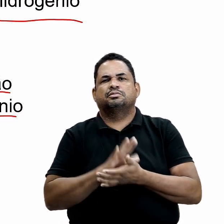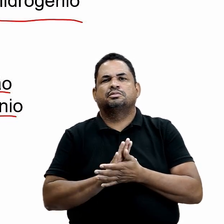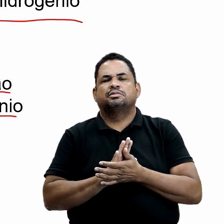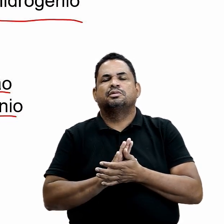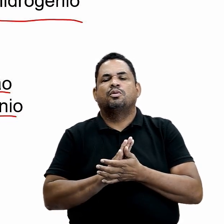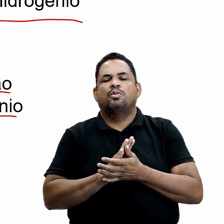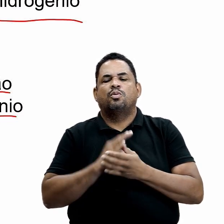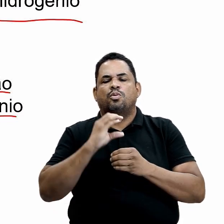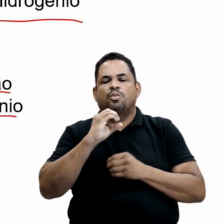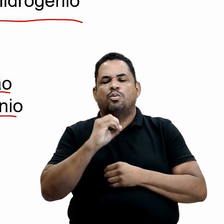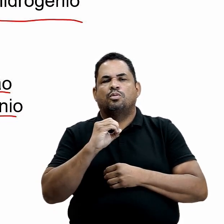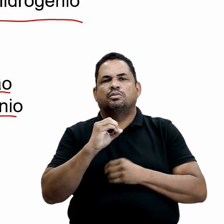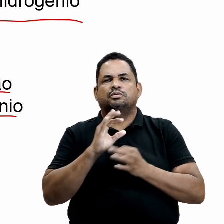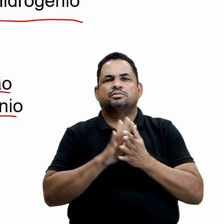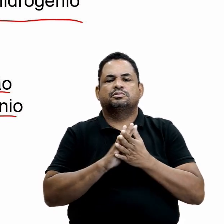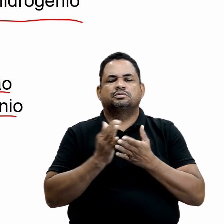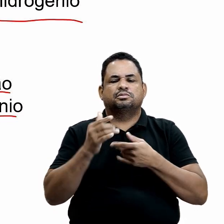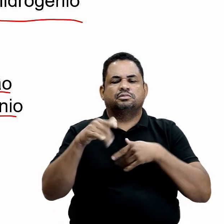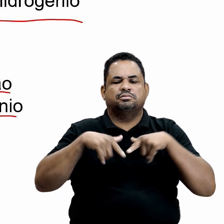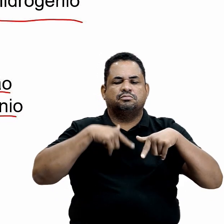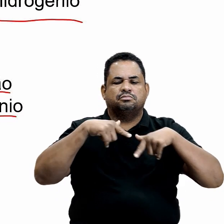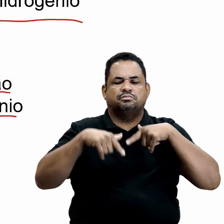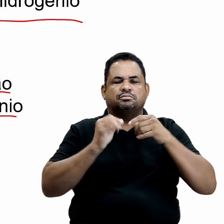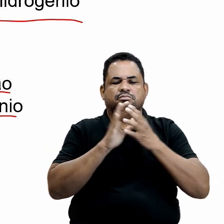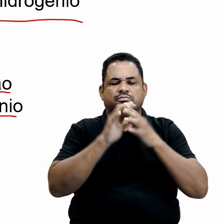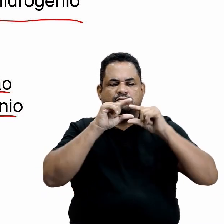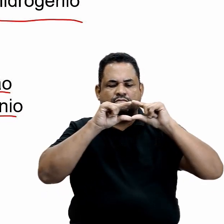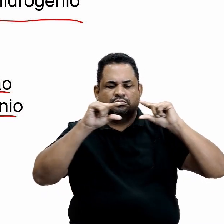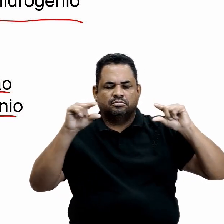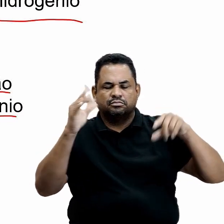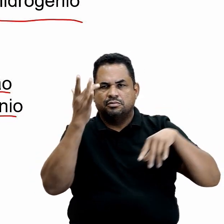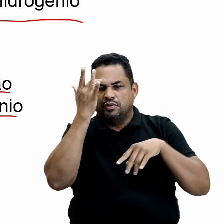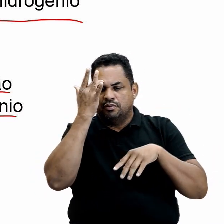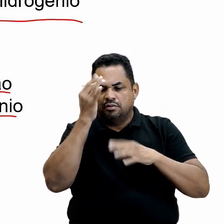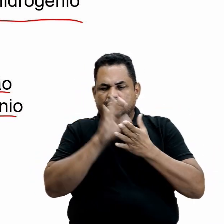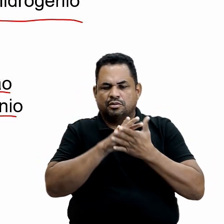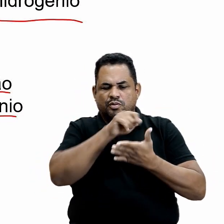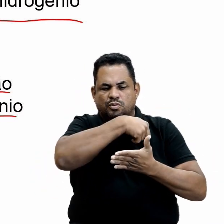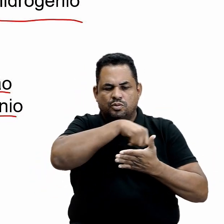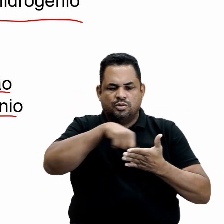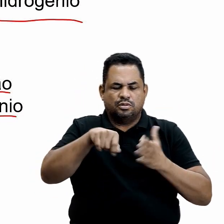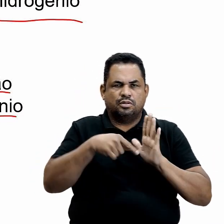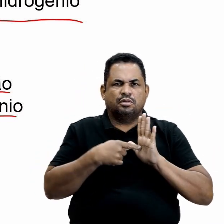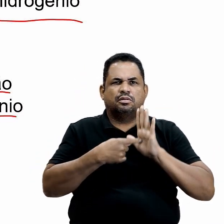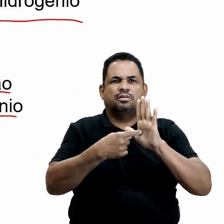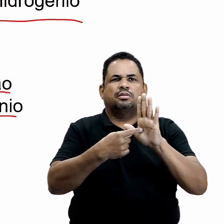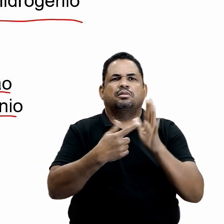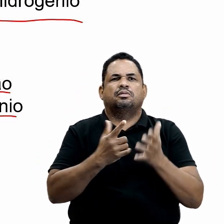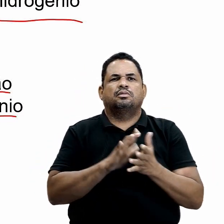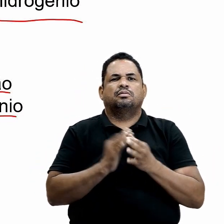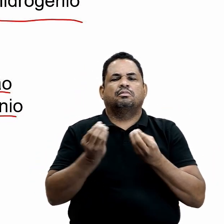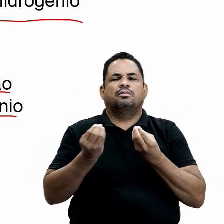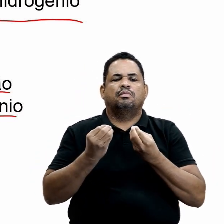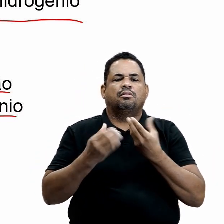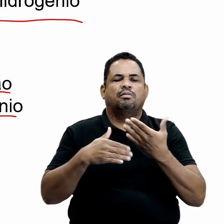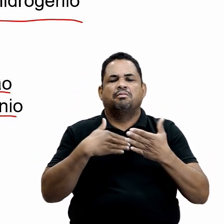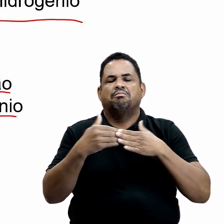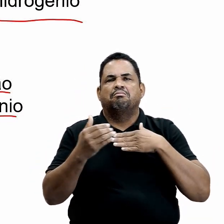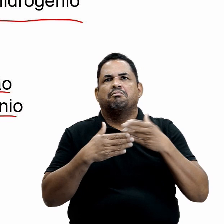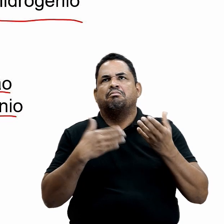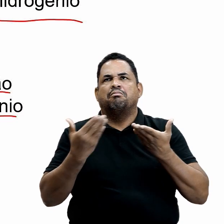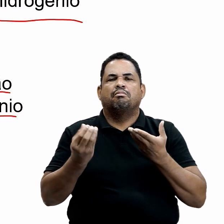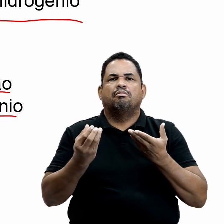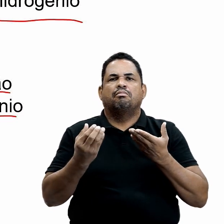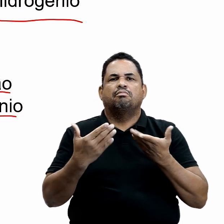estou trabalhando fórmulas, são expressões gráficas de você representar em qualquer